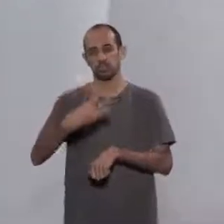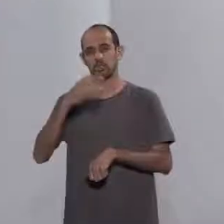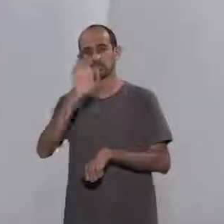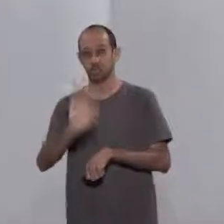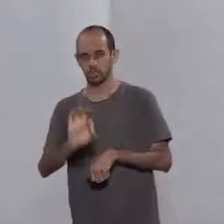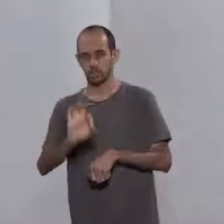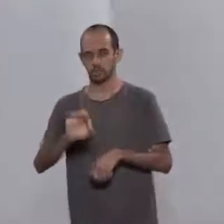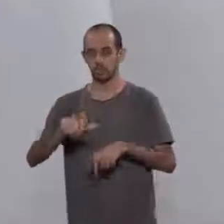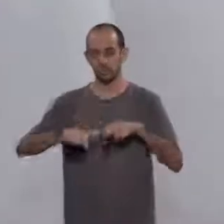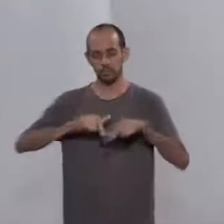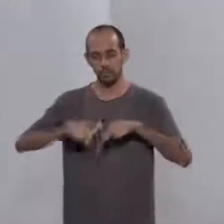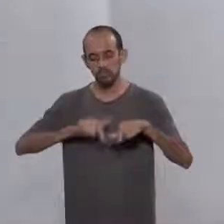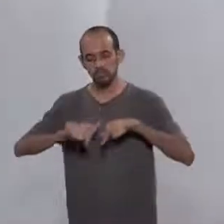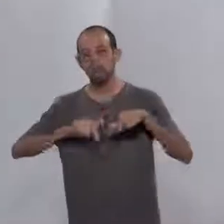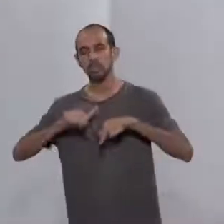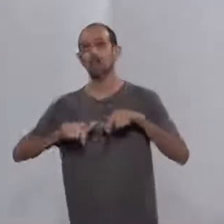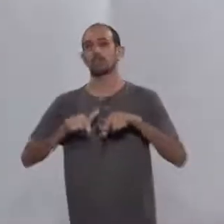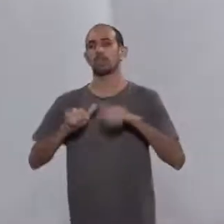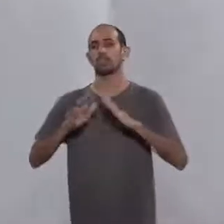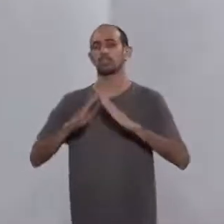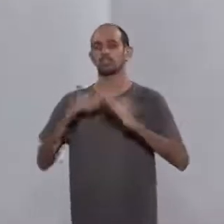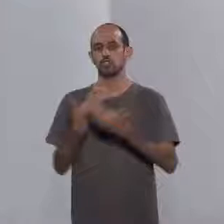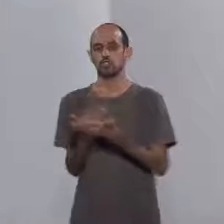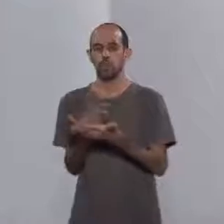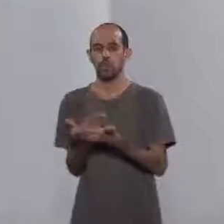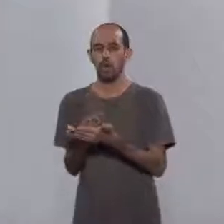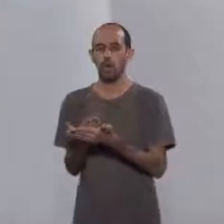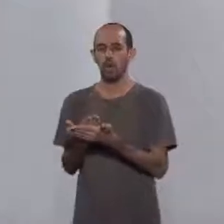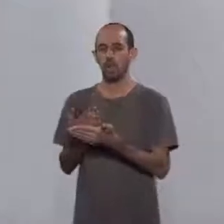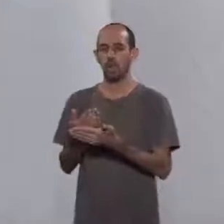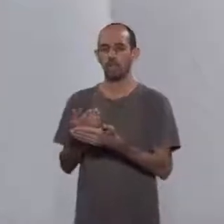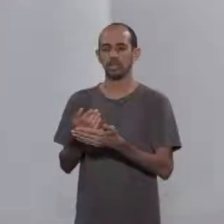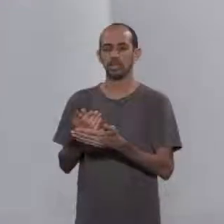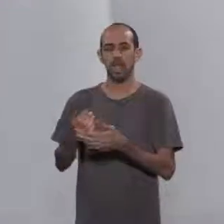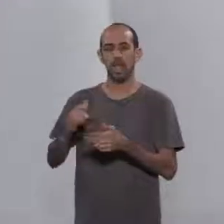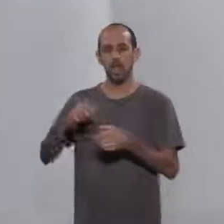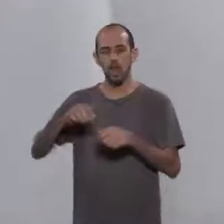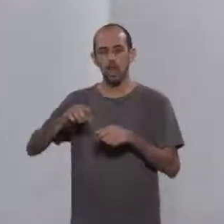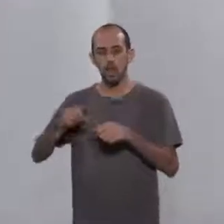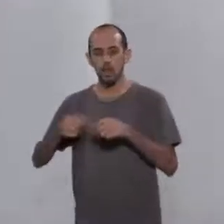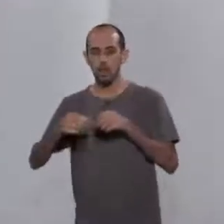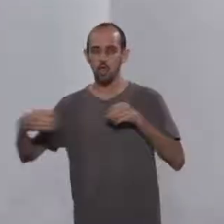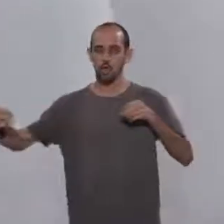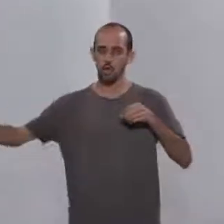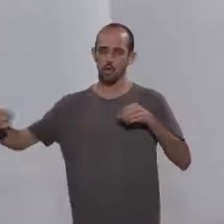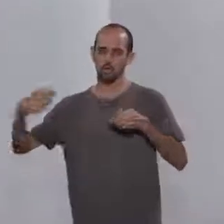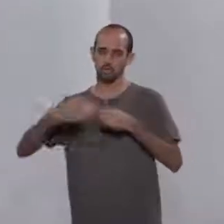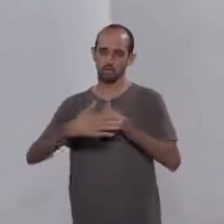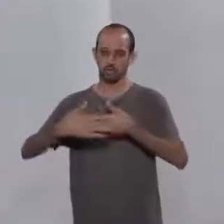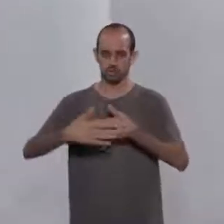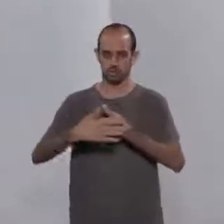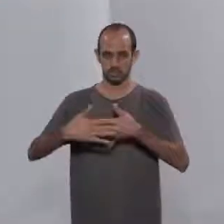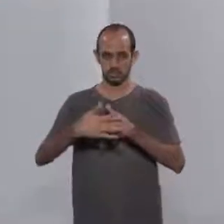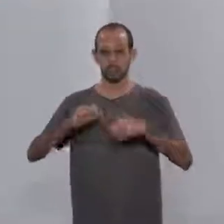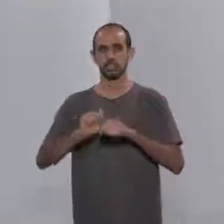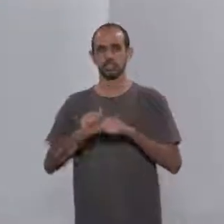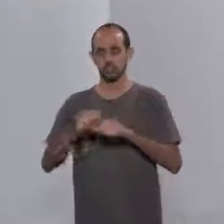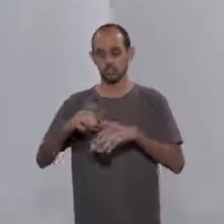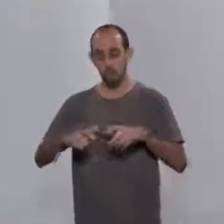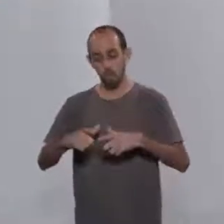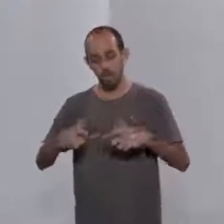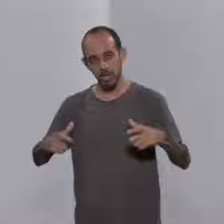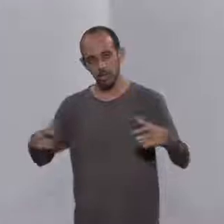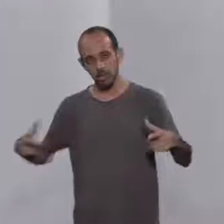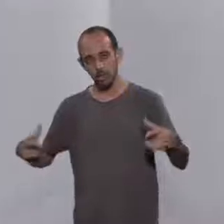se teve um trabalho, né, principalmente em escolas mais periféricas, a gente teve um aumento progressivo dessas matrículas, né, porque